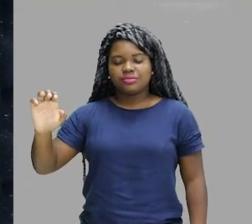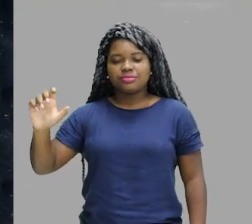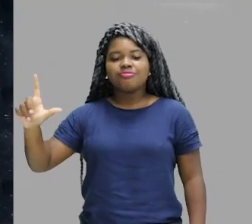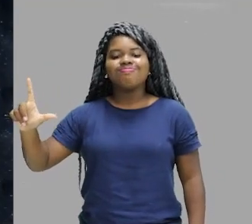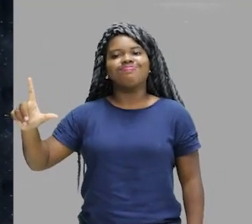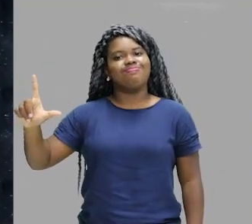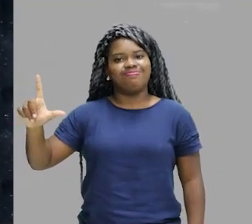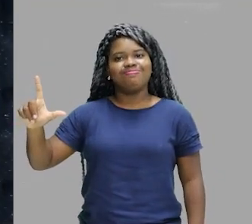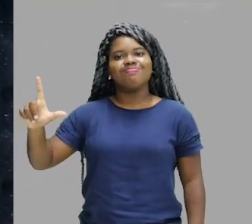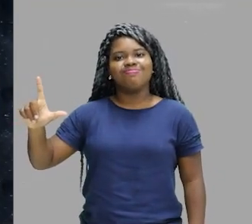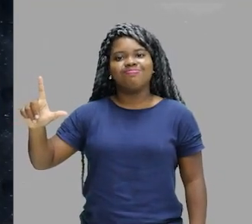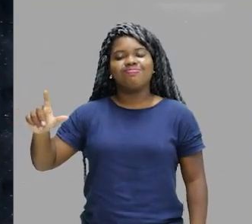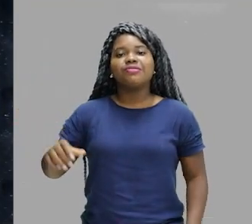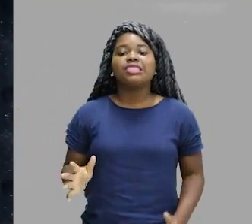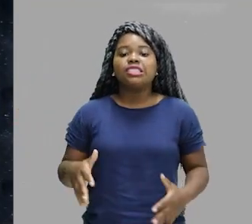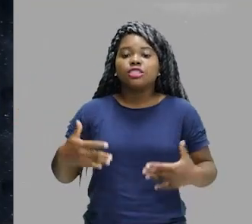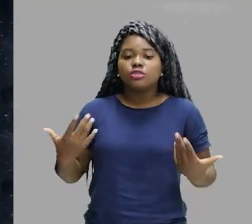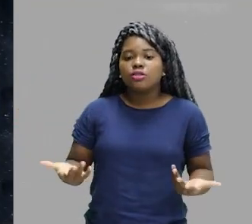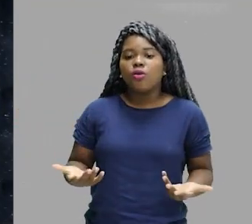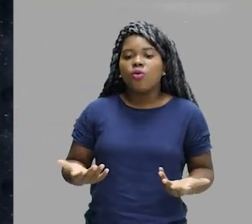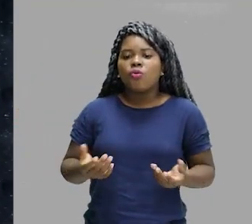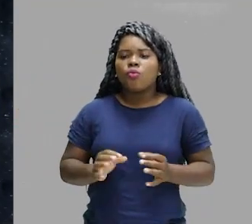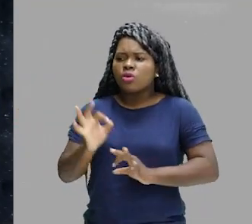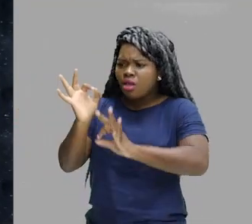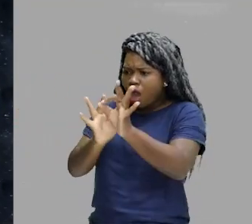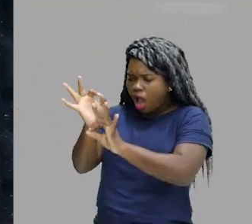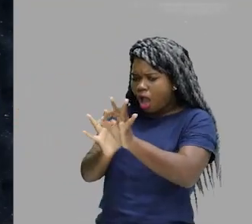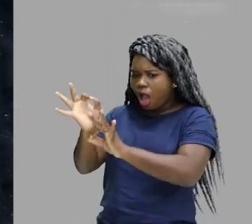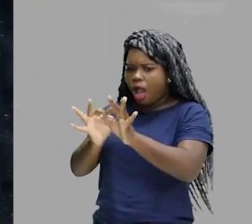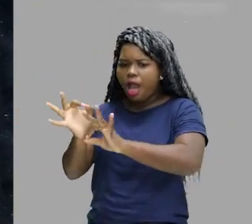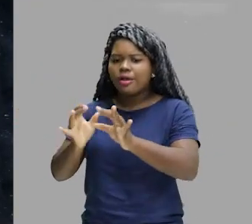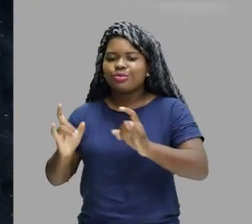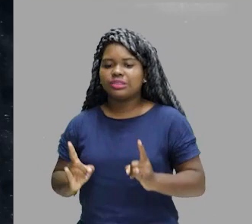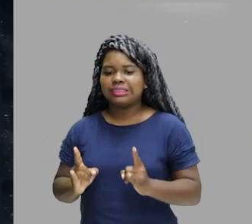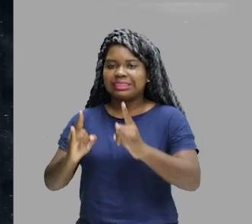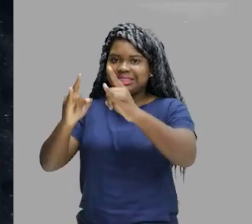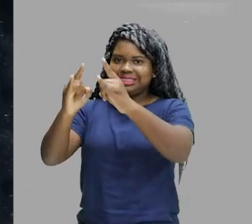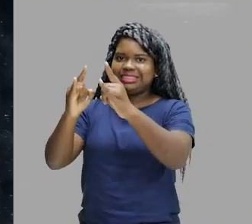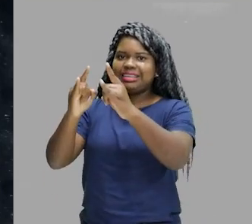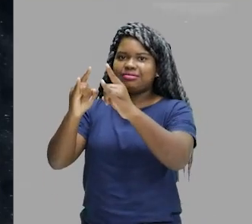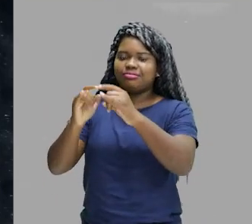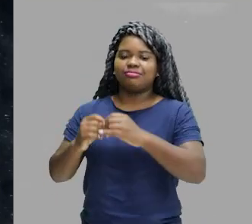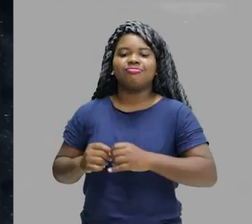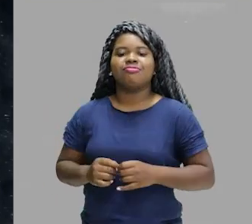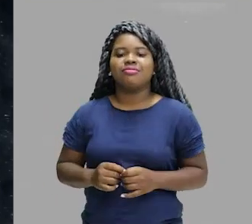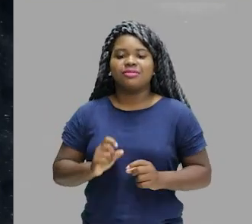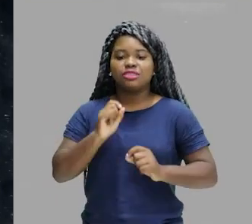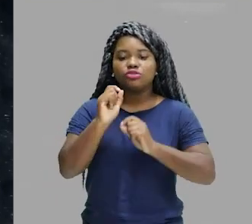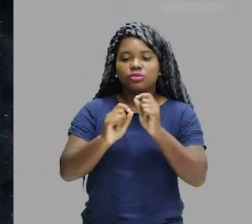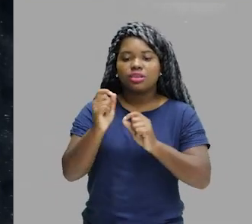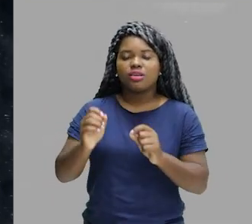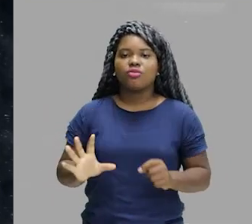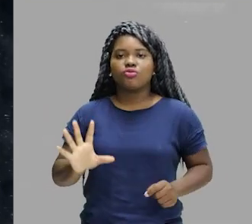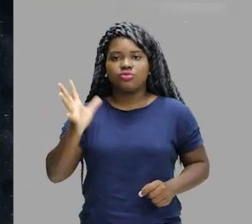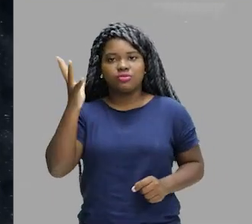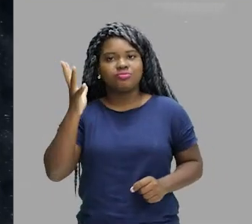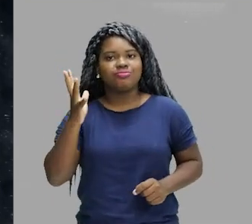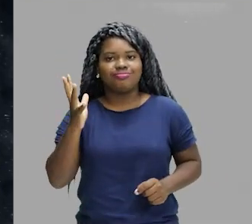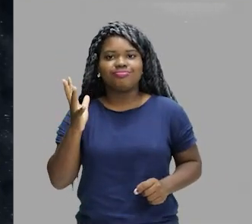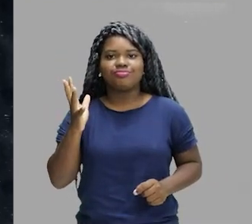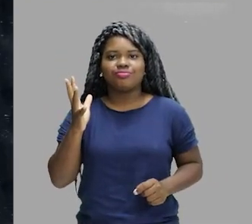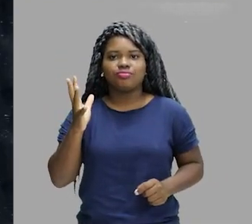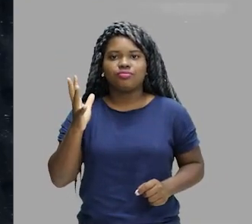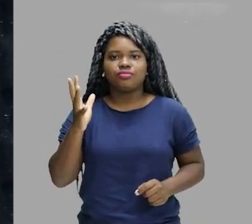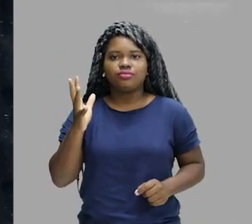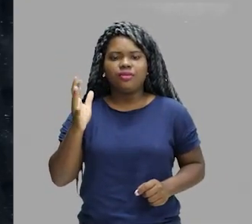309. Quando a torre foi feita, houve uma petição na cidade de Paris, que ela toda tem uma altura só, no máximo 5, 6 pavimentos, e